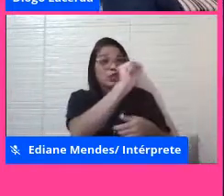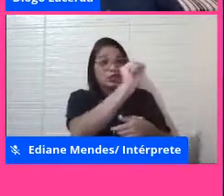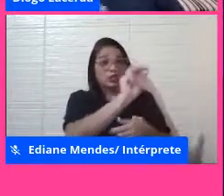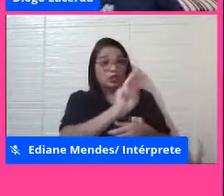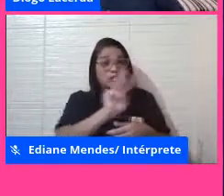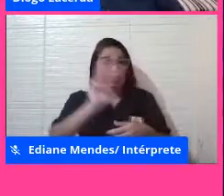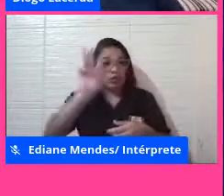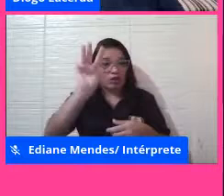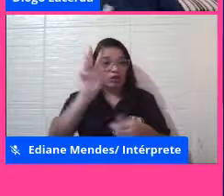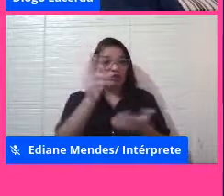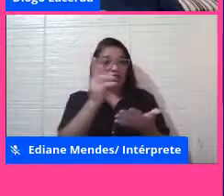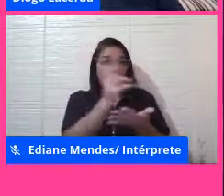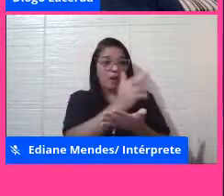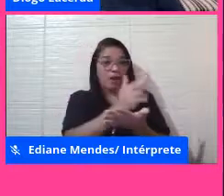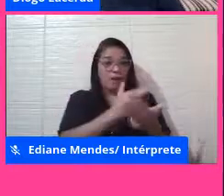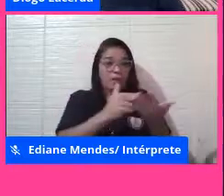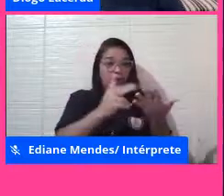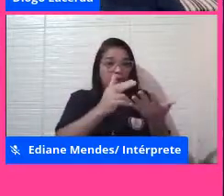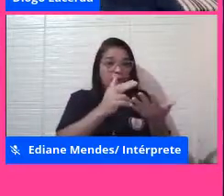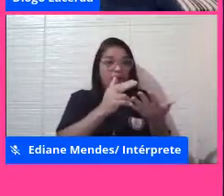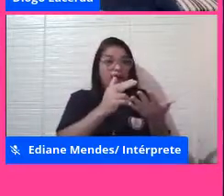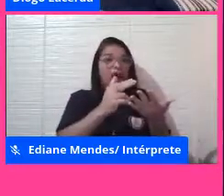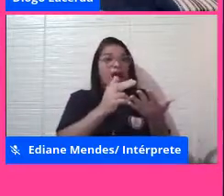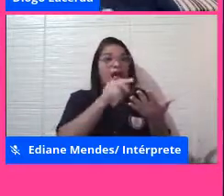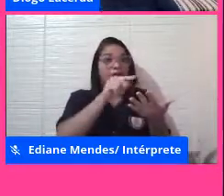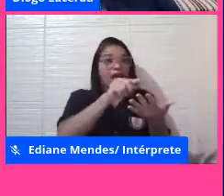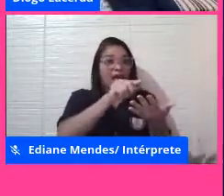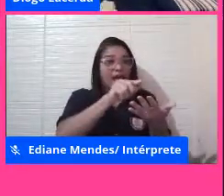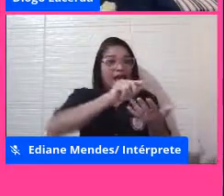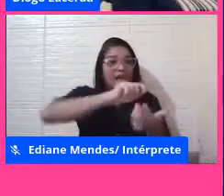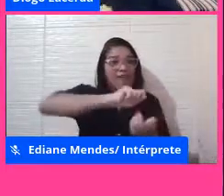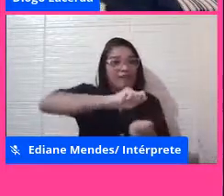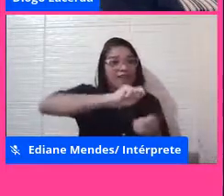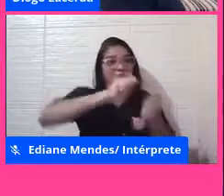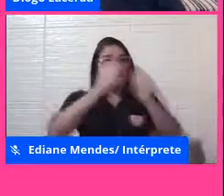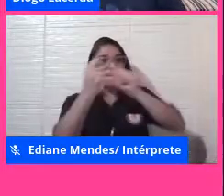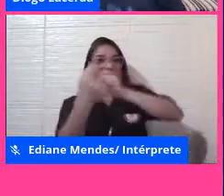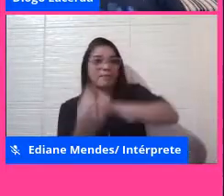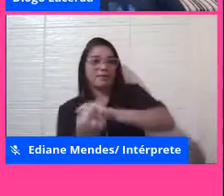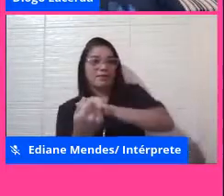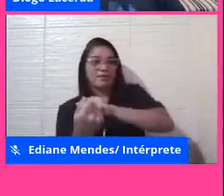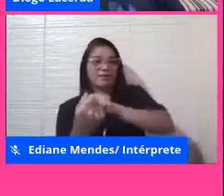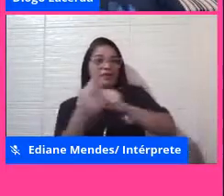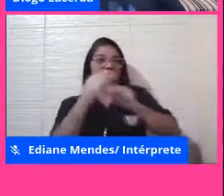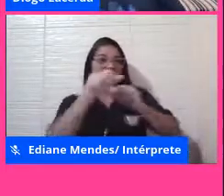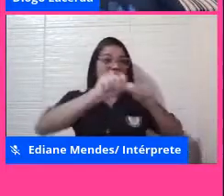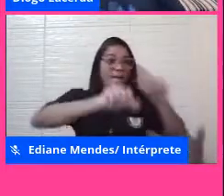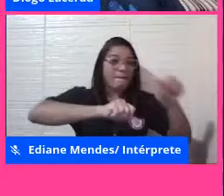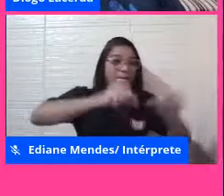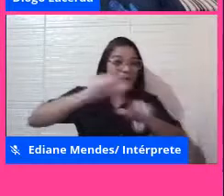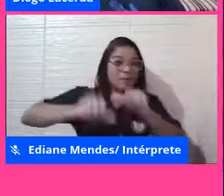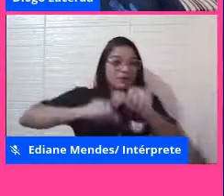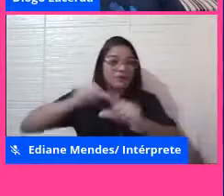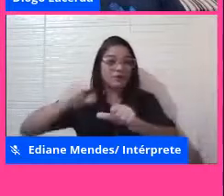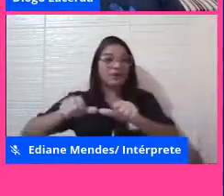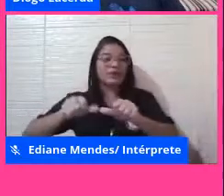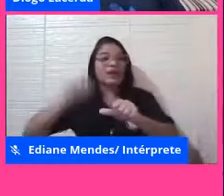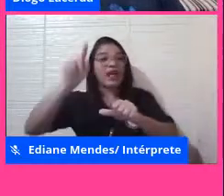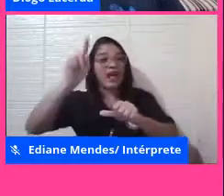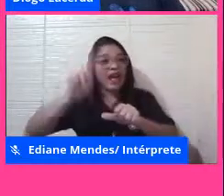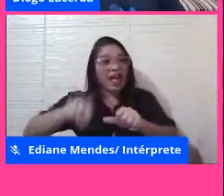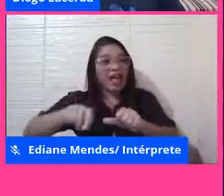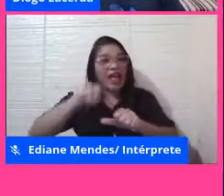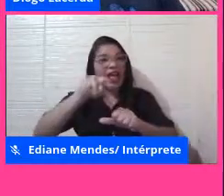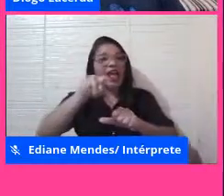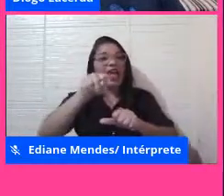ter que fazer essa conversão. E quem faz esse translator é justamente esse software, por isso que você vai ter que fazer esse